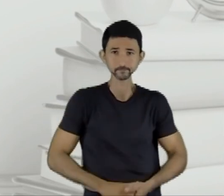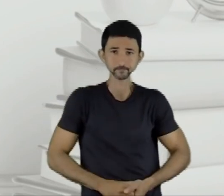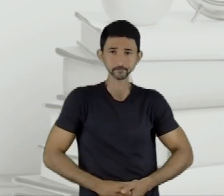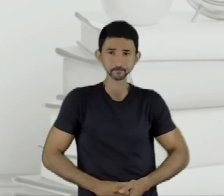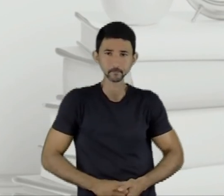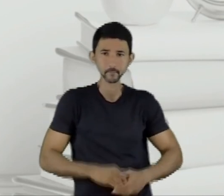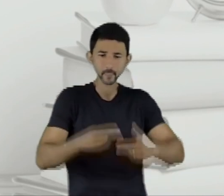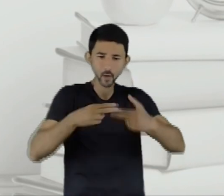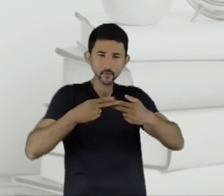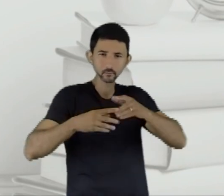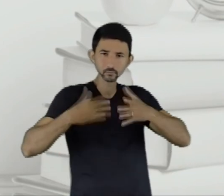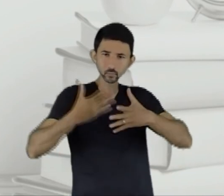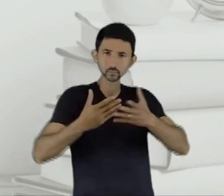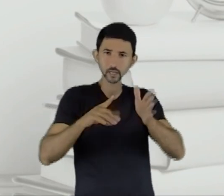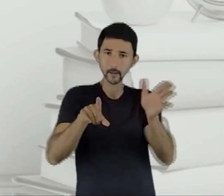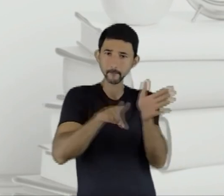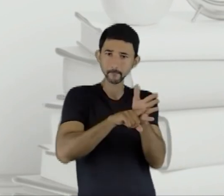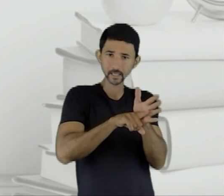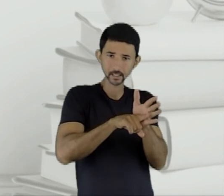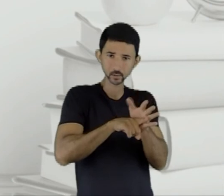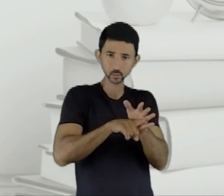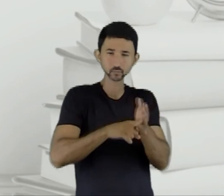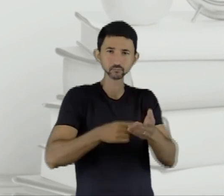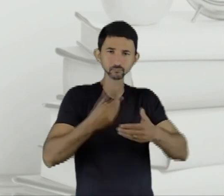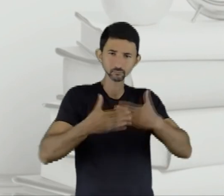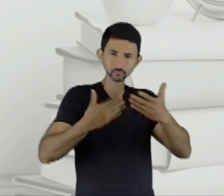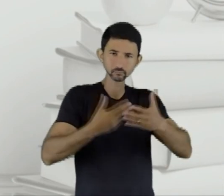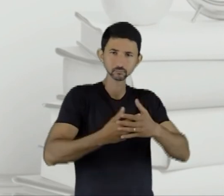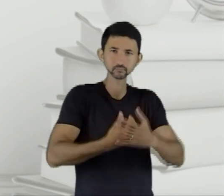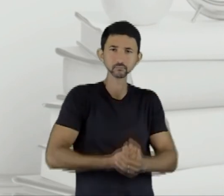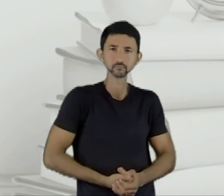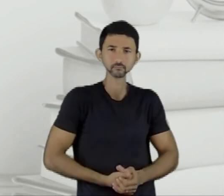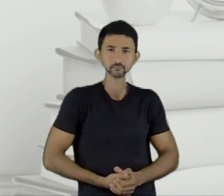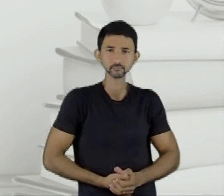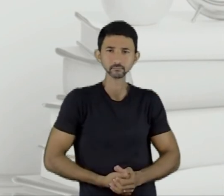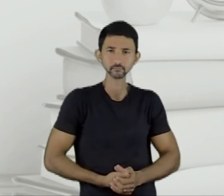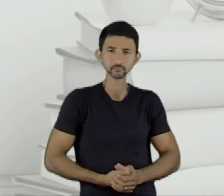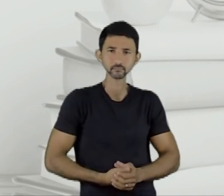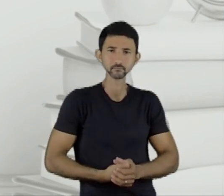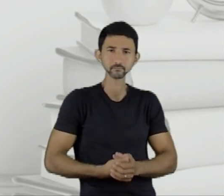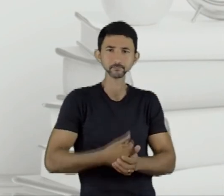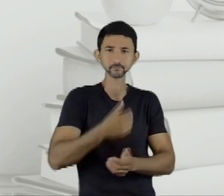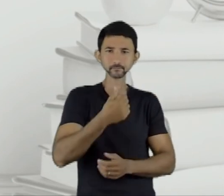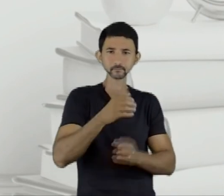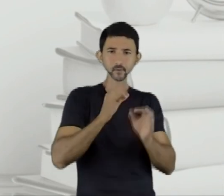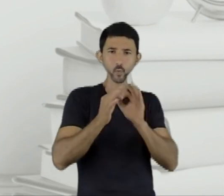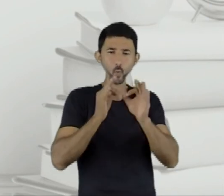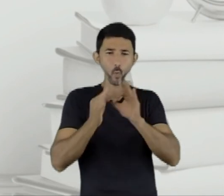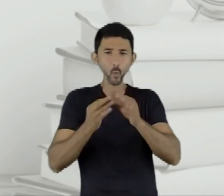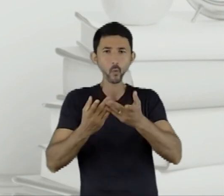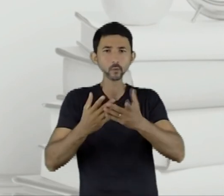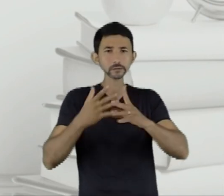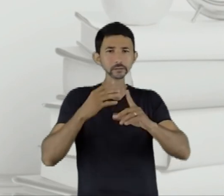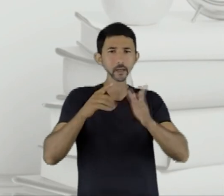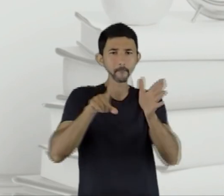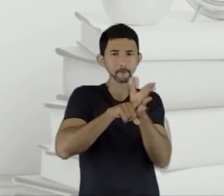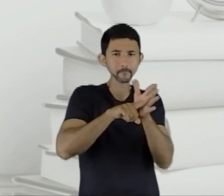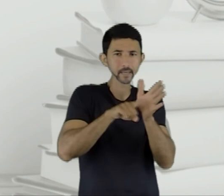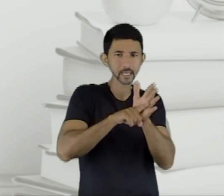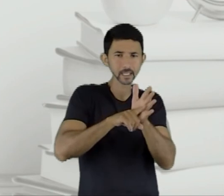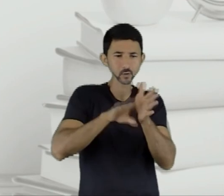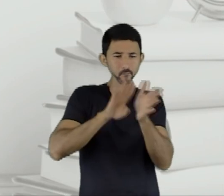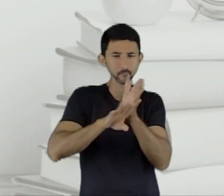efetua como se fosse uma subtração de 1.349 menos 25, certo? A gente faz